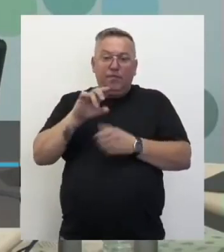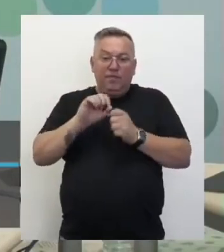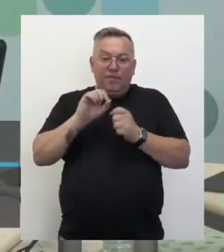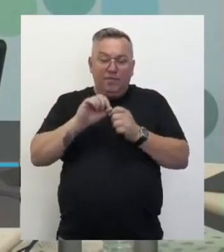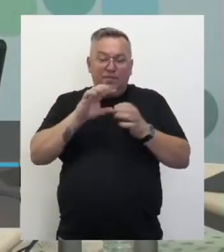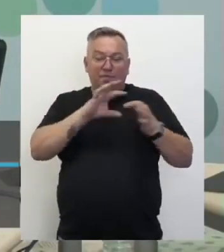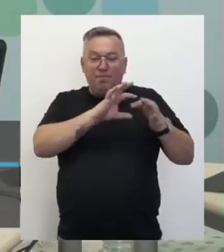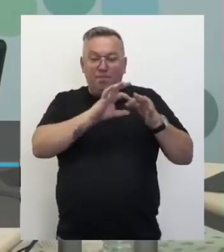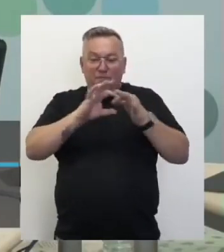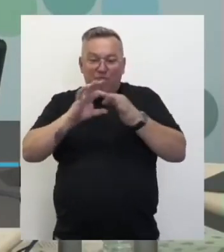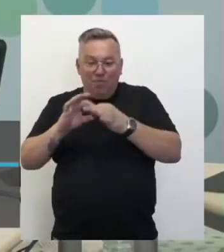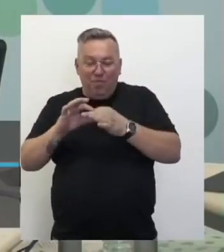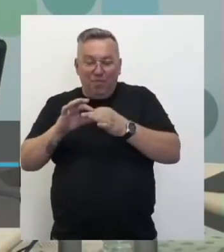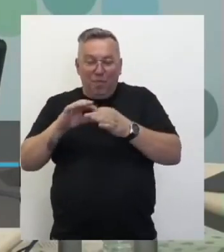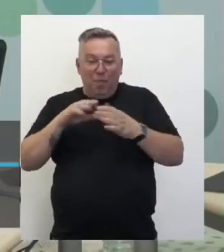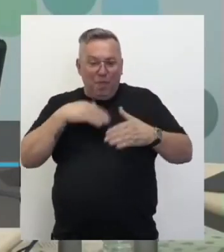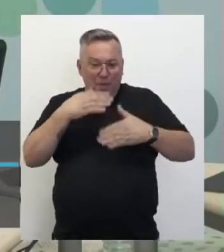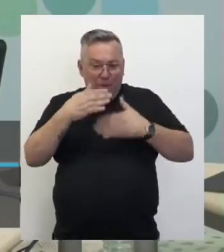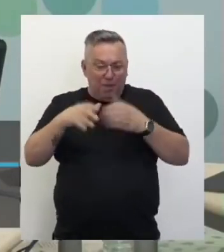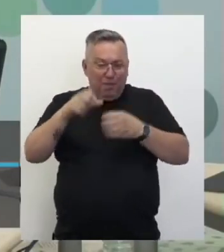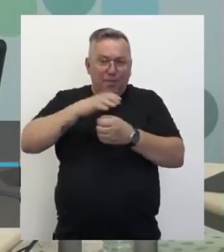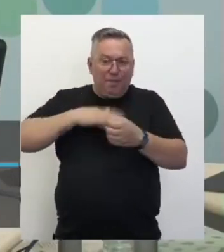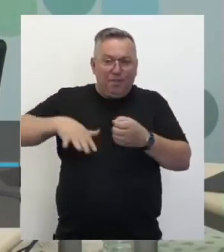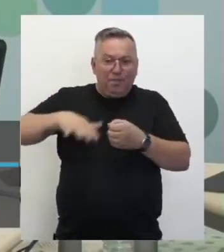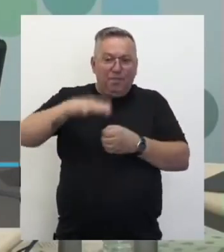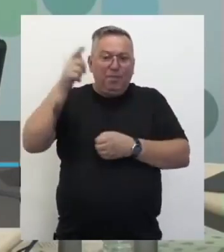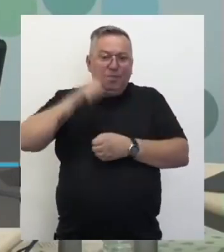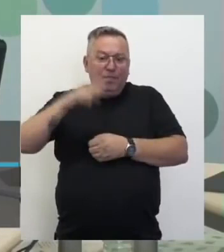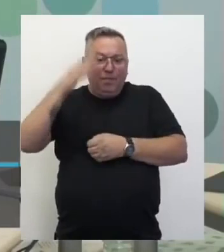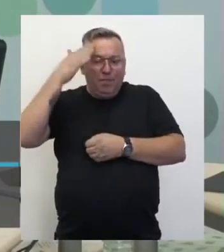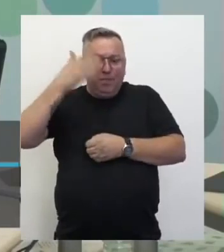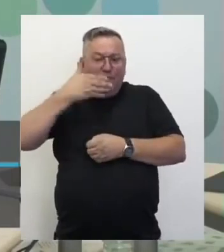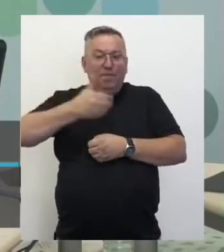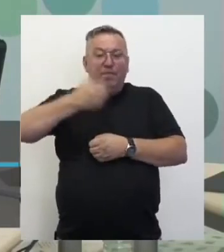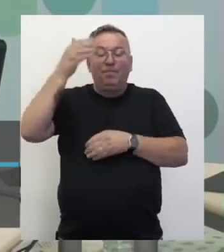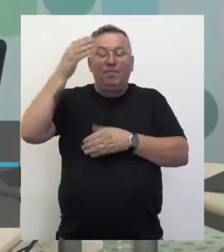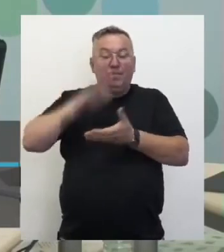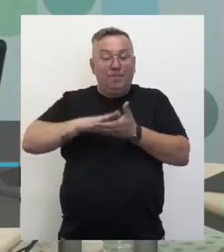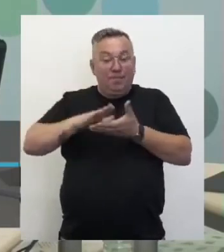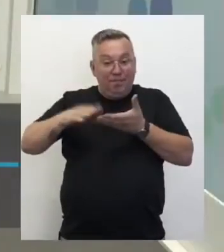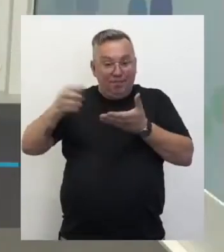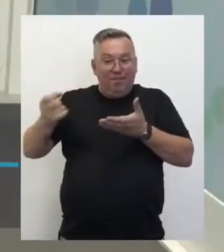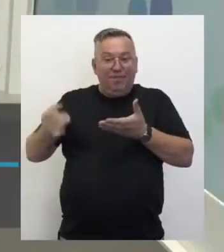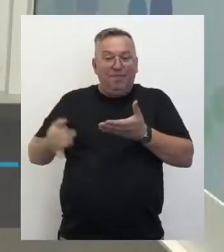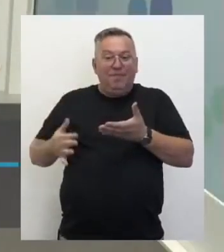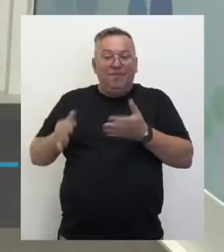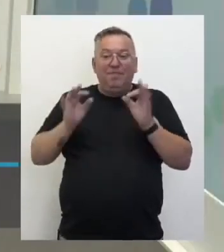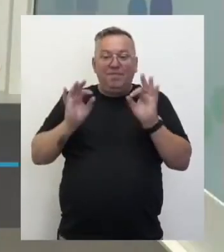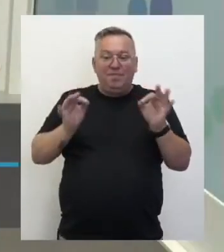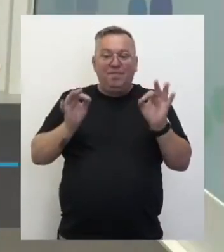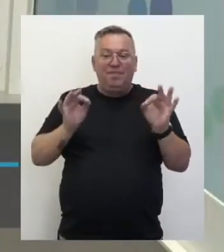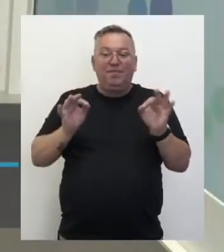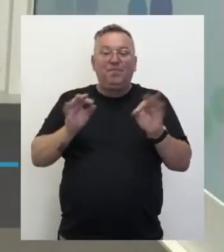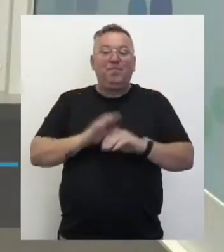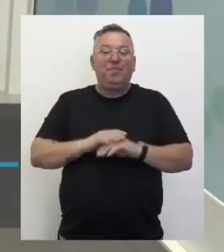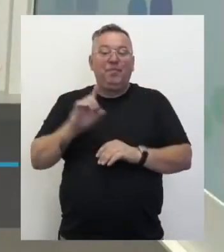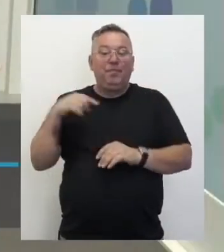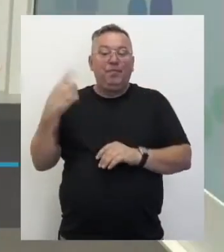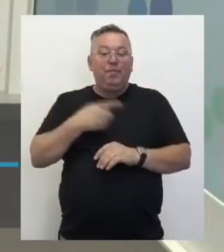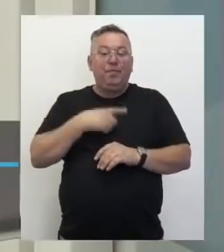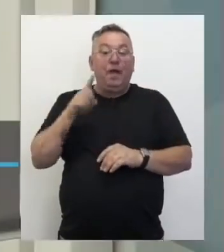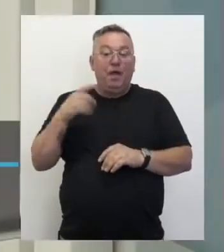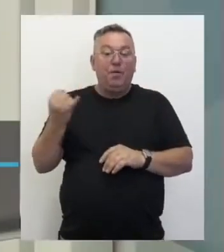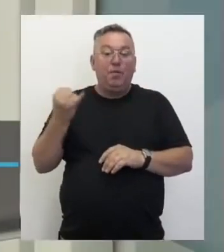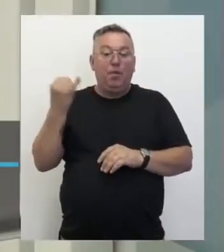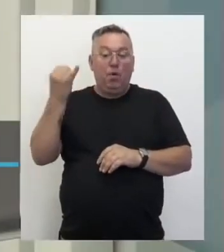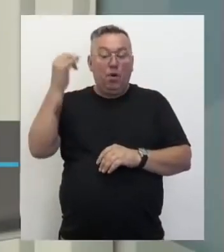contextualização dentro do processo de urbanização para a gente até entender um pouco melhor a atividade, né? Isso mesmo. Então, é importante